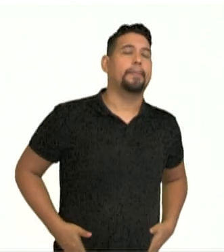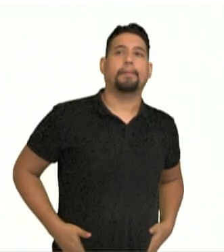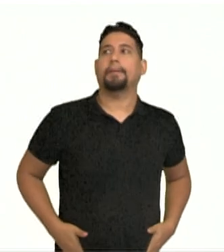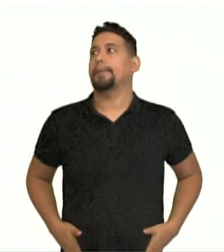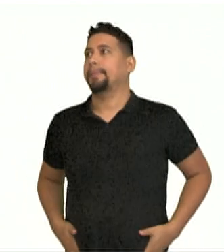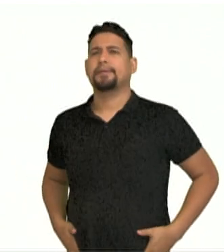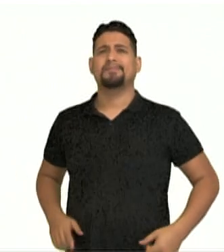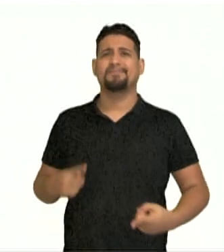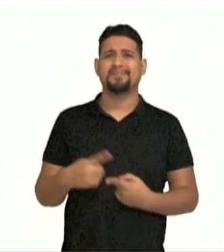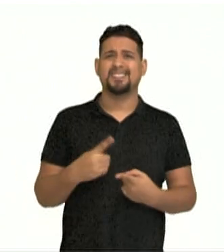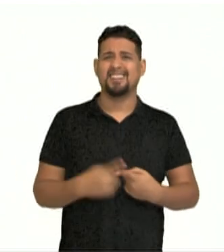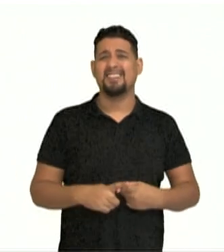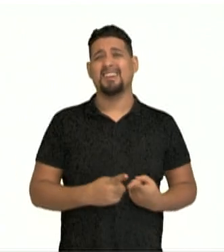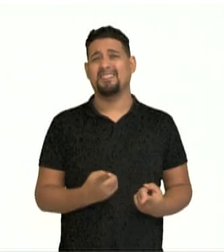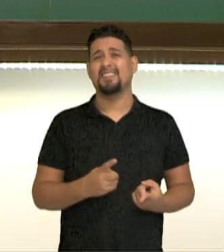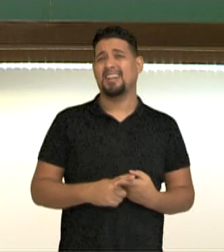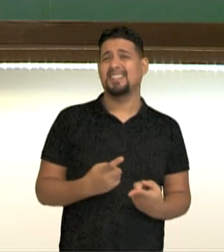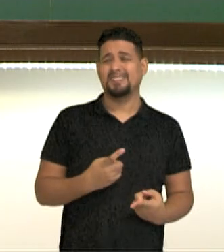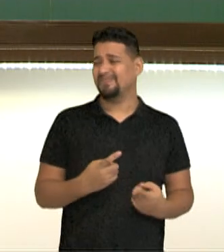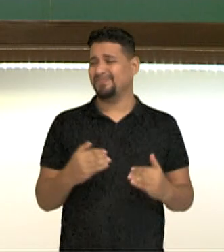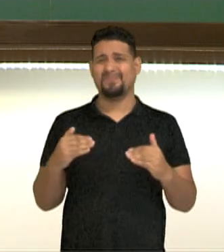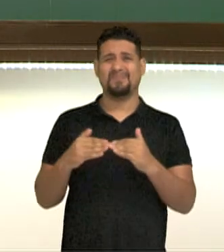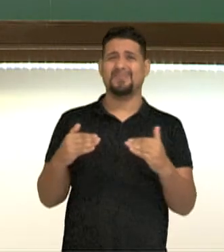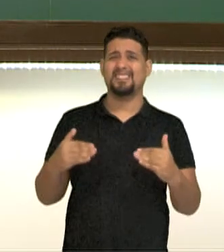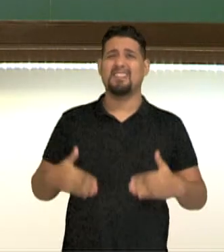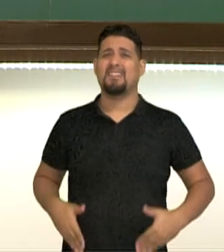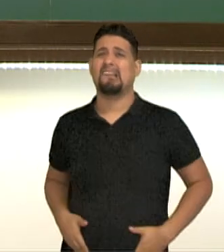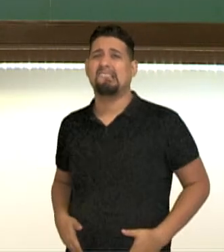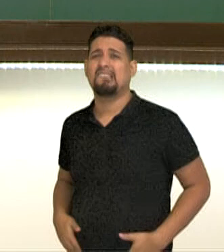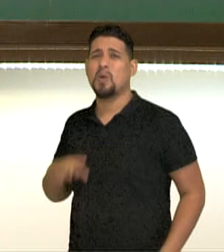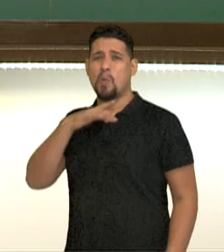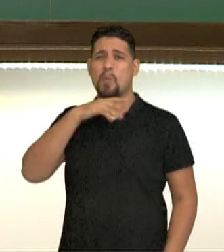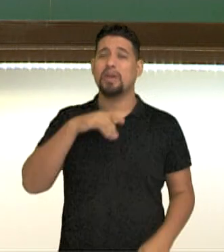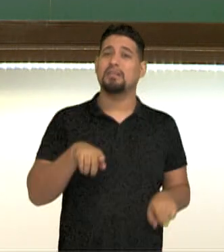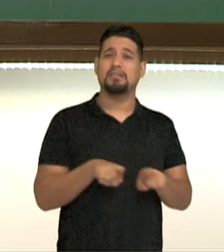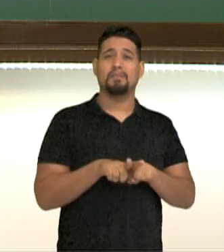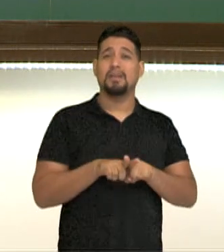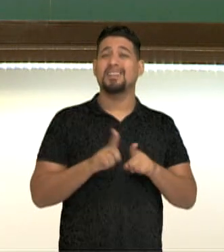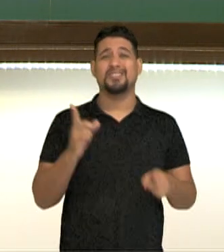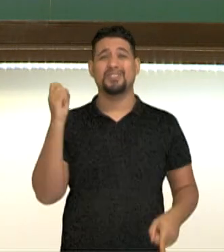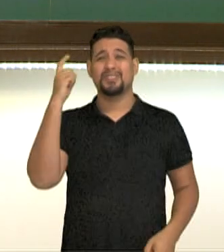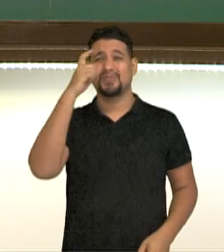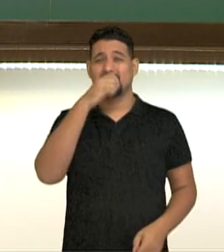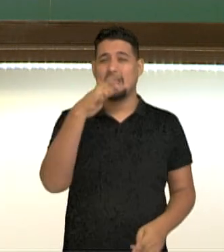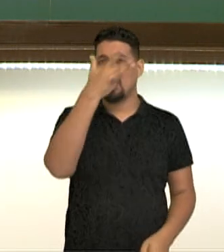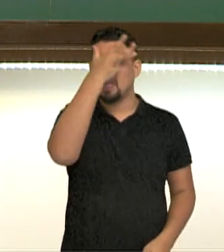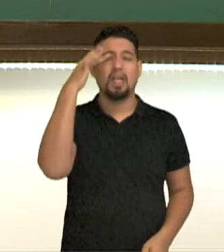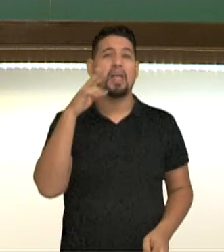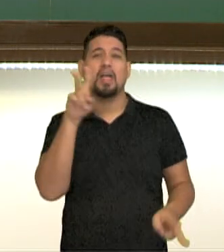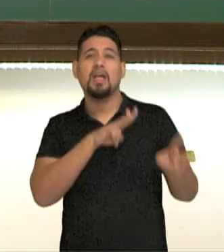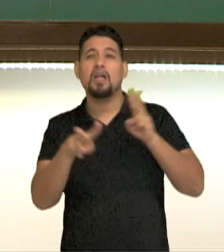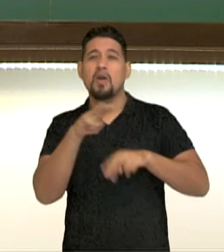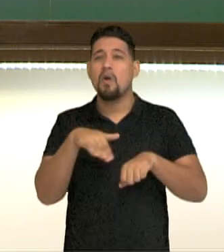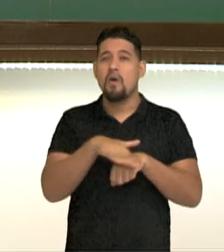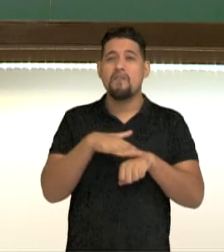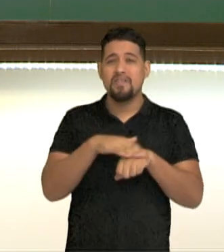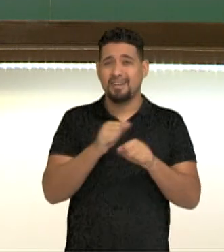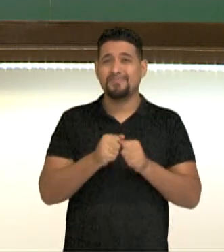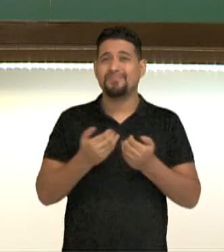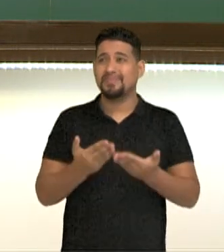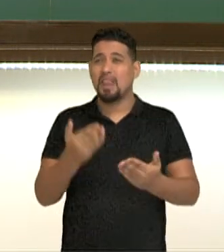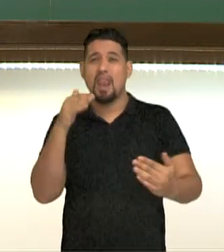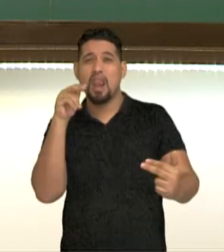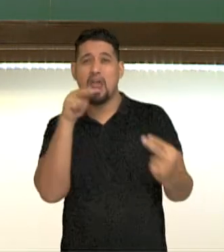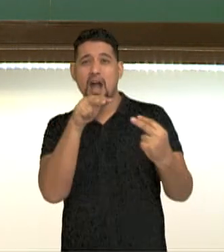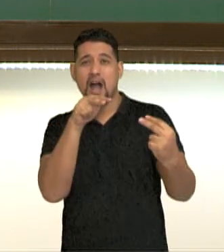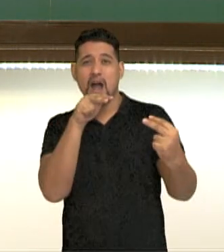no bolso, o seu corpo vai ficar de uma posição um pouco ruim, um pouco difícil para as pessoas se comunicarem com você.